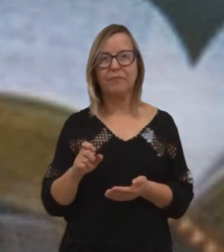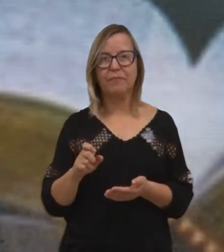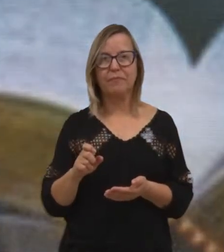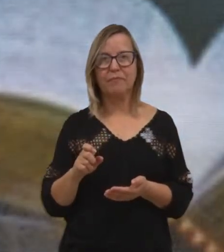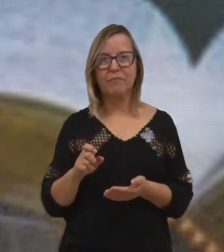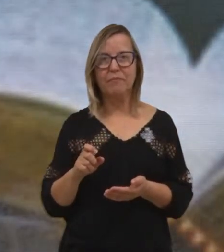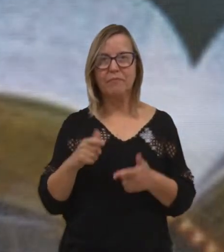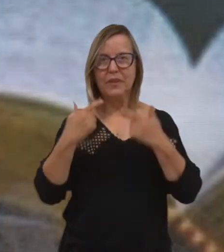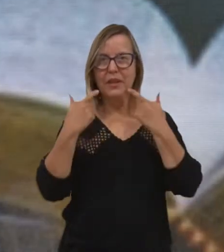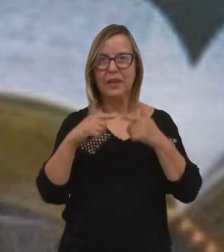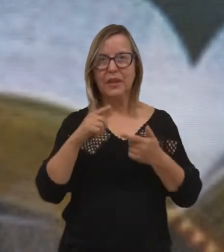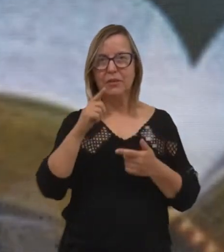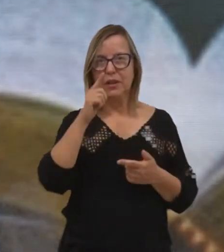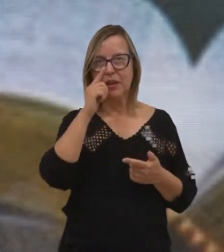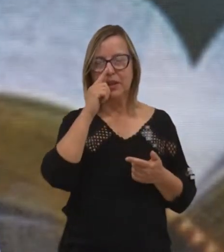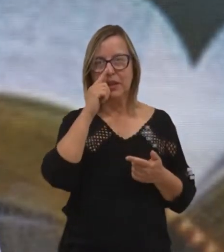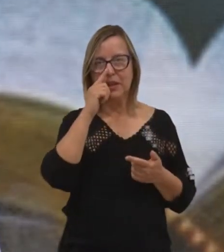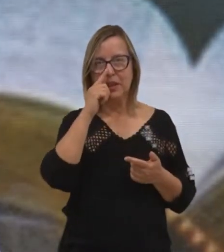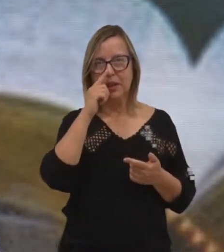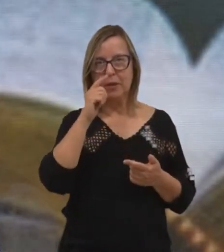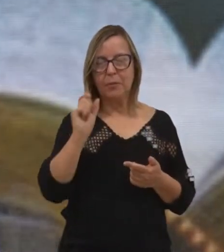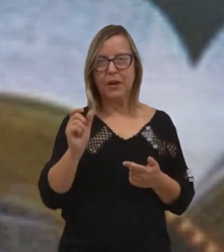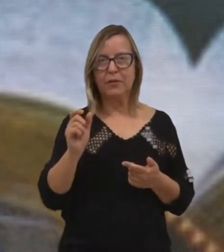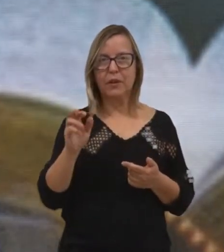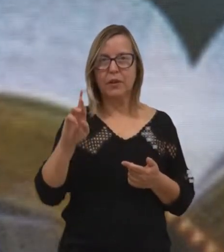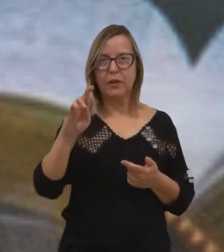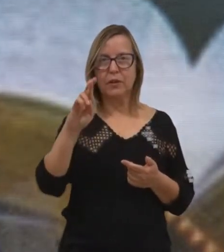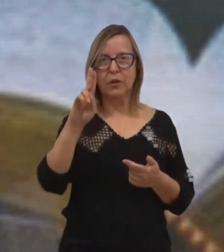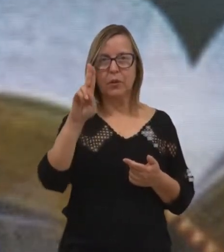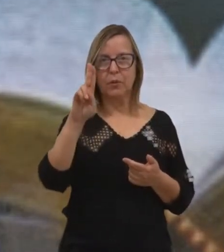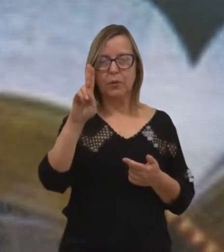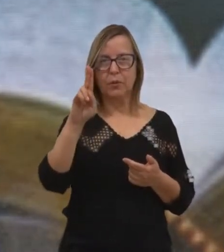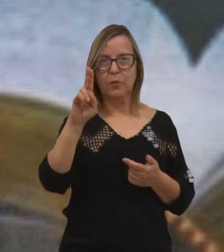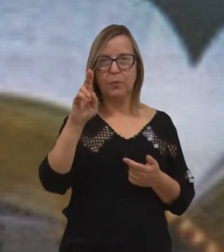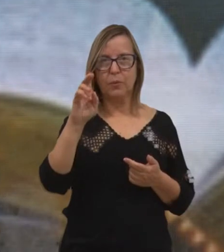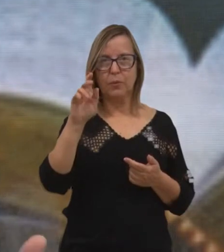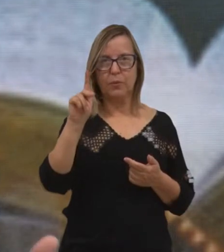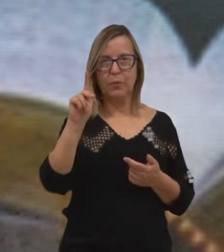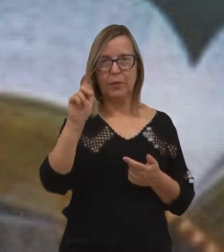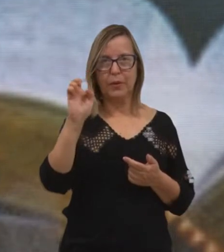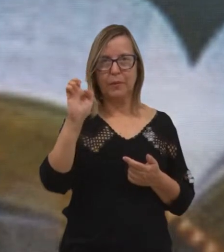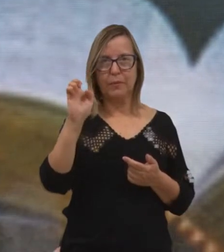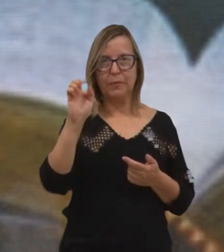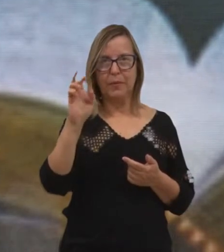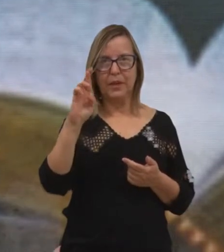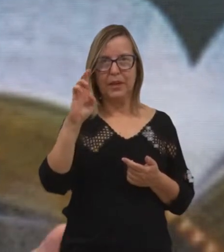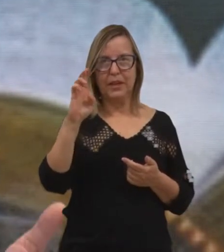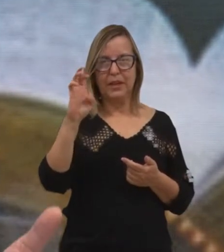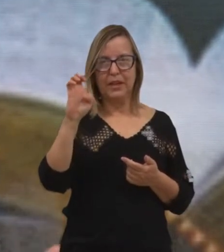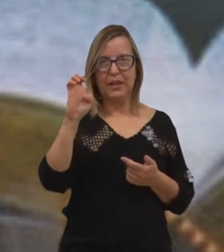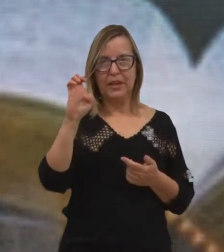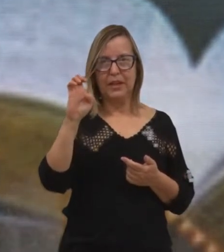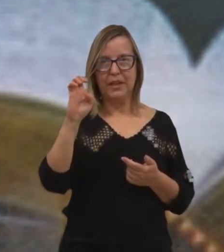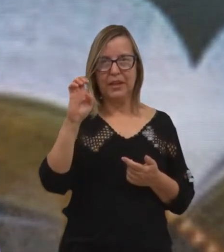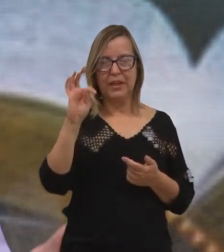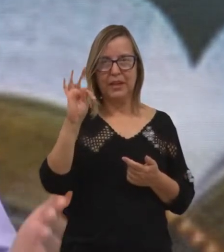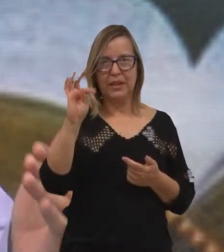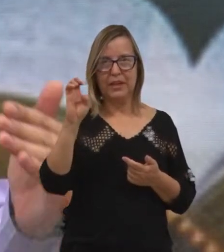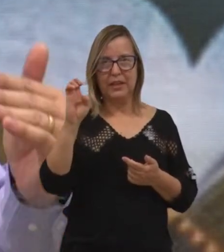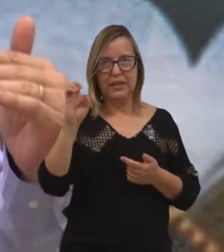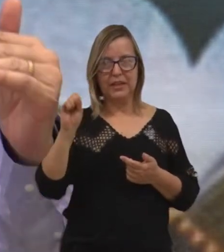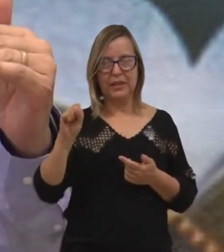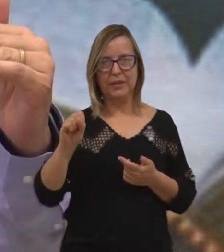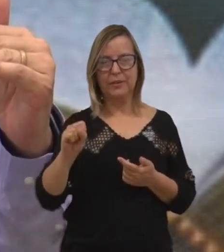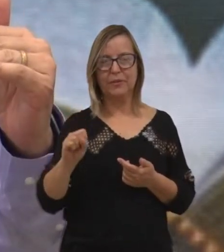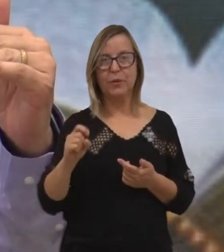grego de huperetes. É uma palavra que é derivada de dois termos, que um é remar e